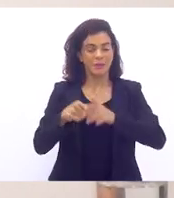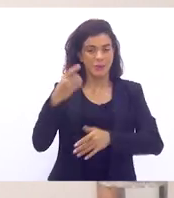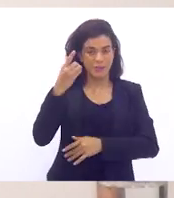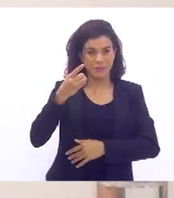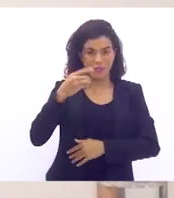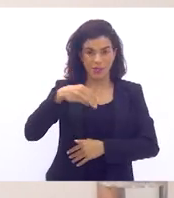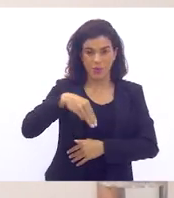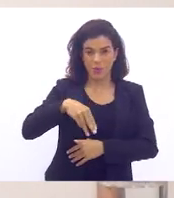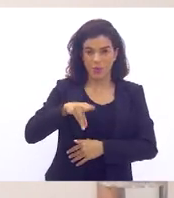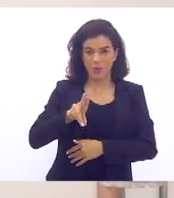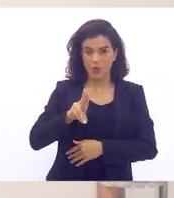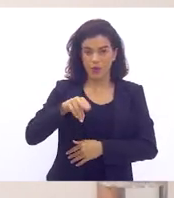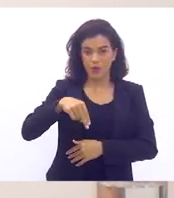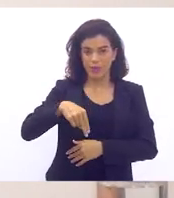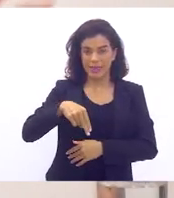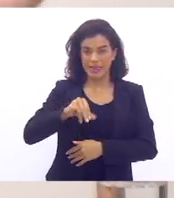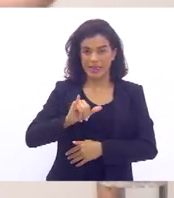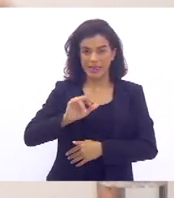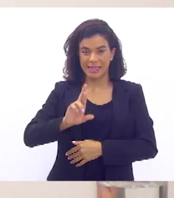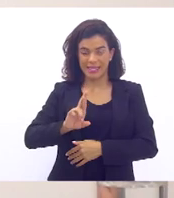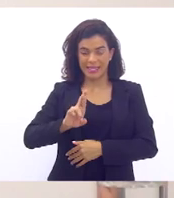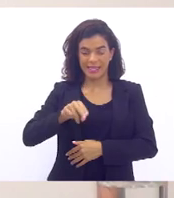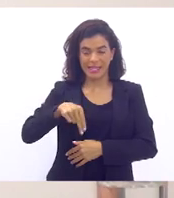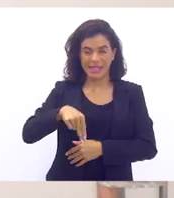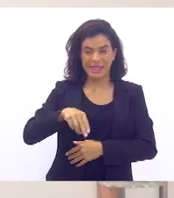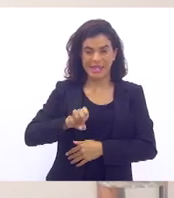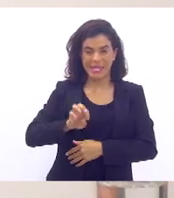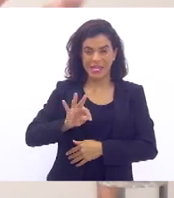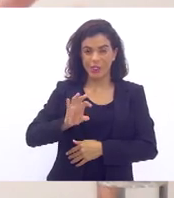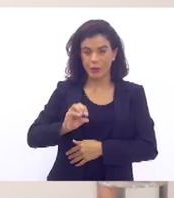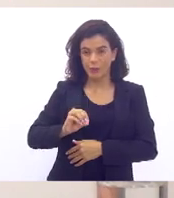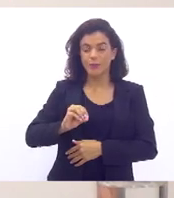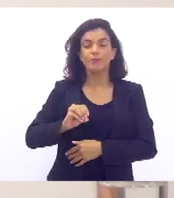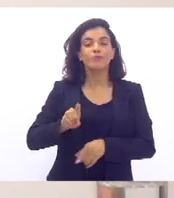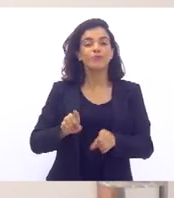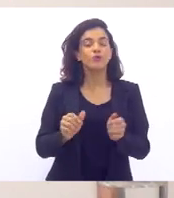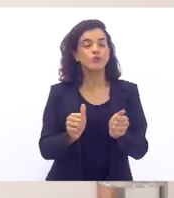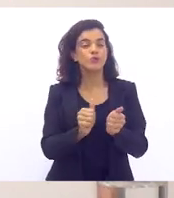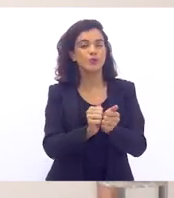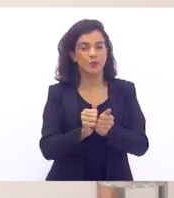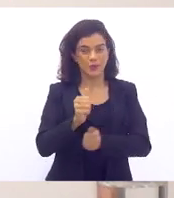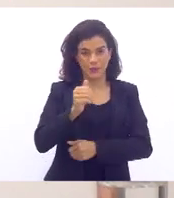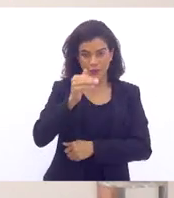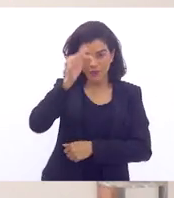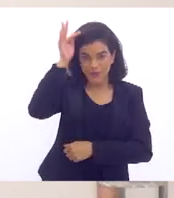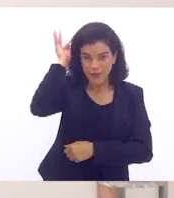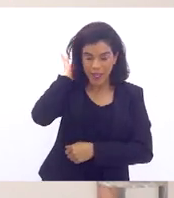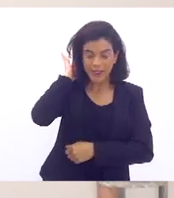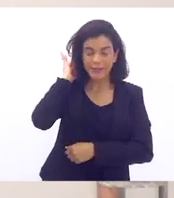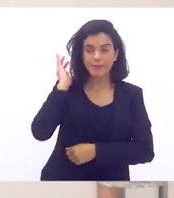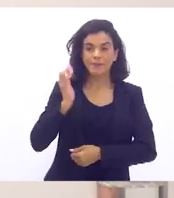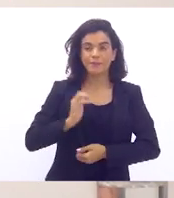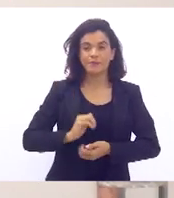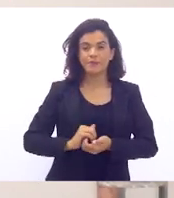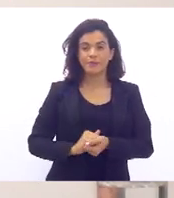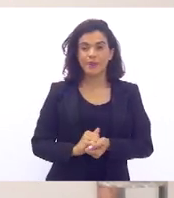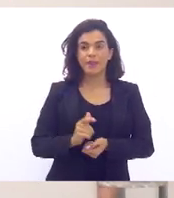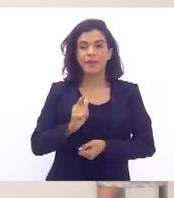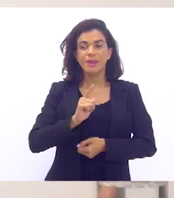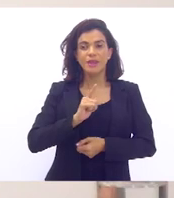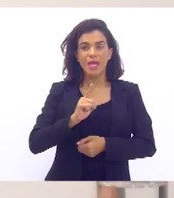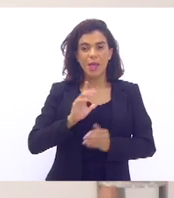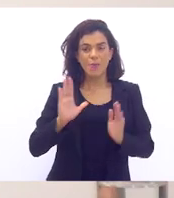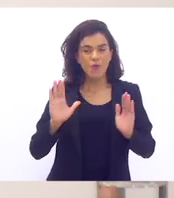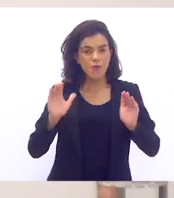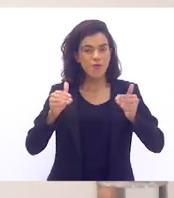e eu tendo como vice-presidente o deputado Fred Pacheco que tá aqui na mesa é agora temos o fórum